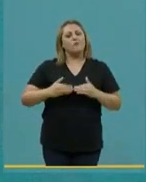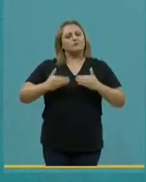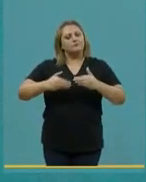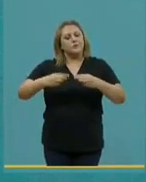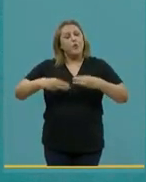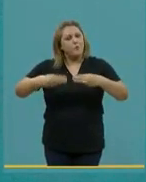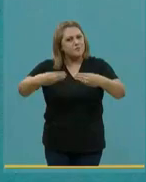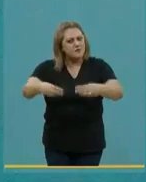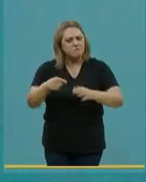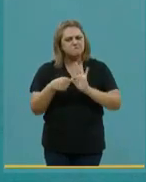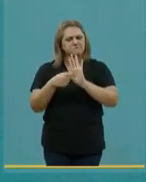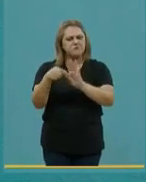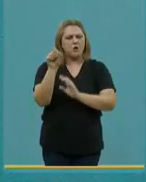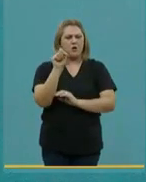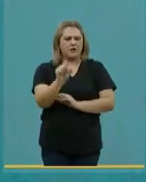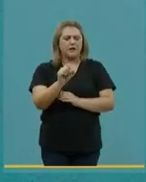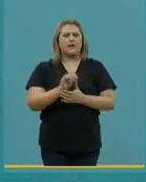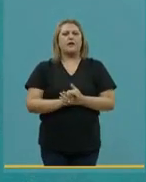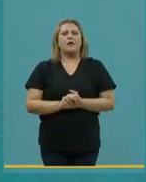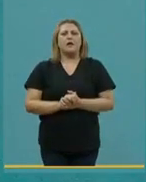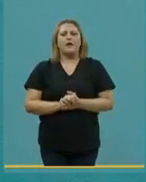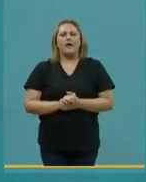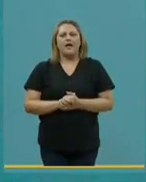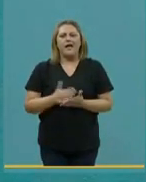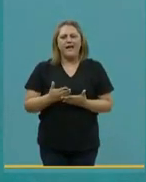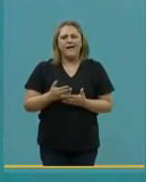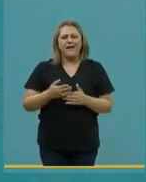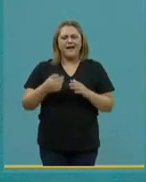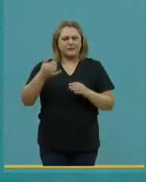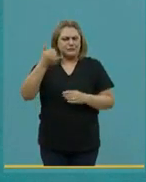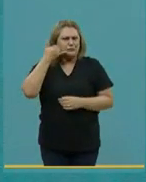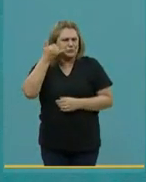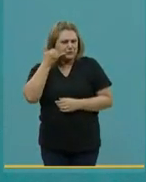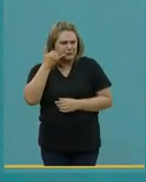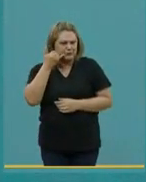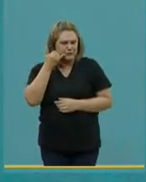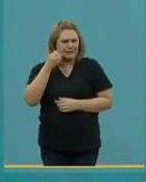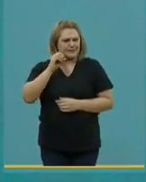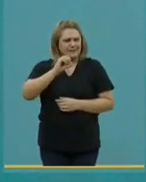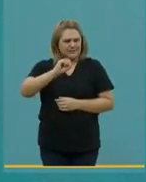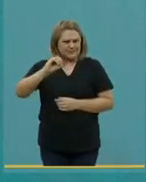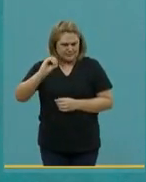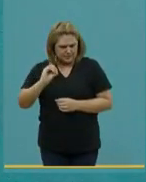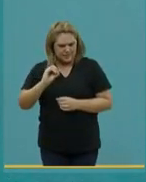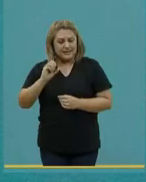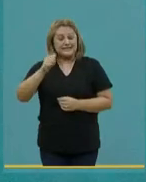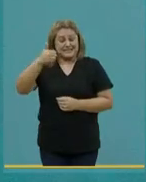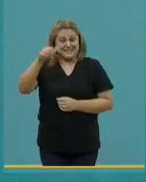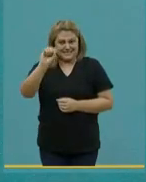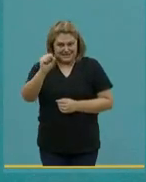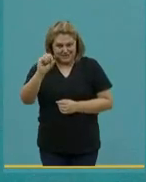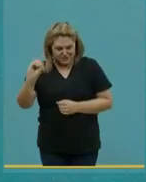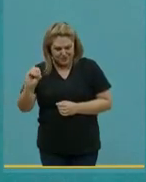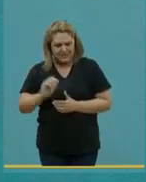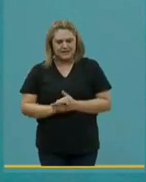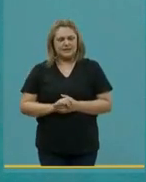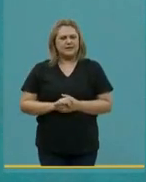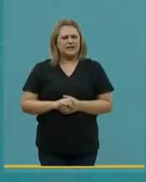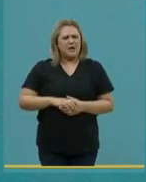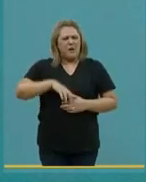2018 do direito de gui 180 e registrou 27 feminicídios 51 homicídios